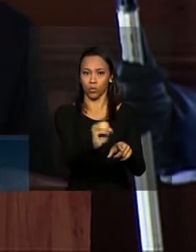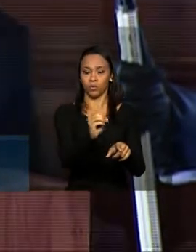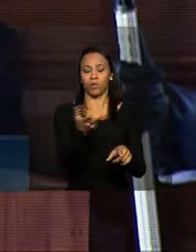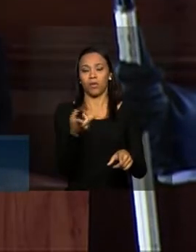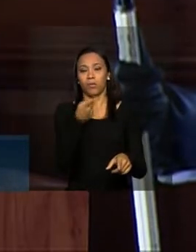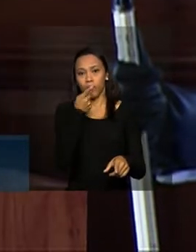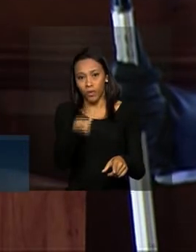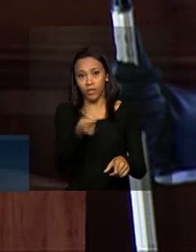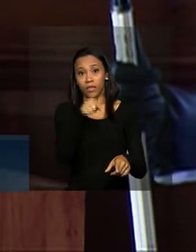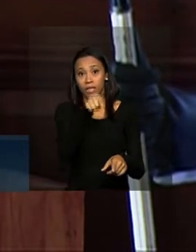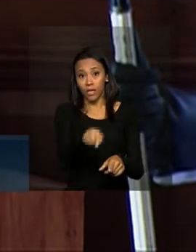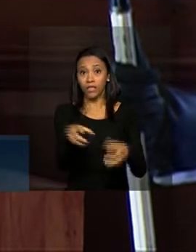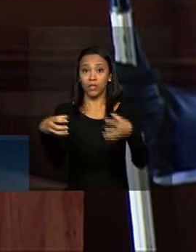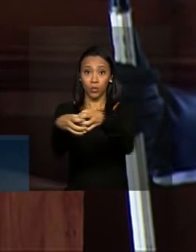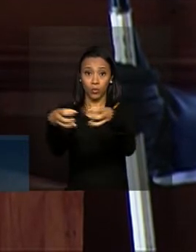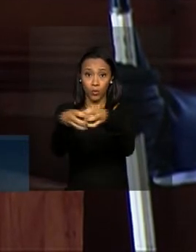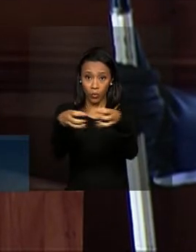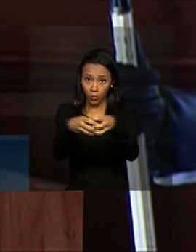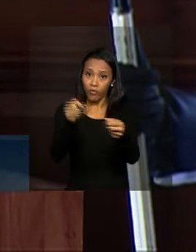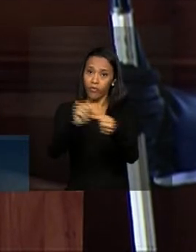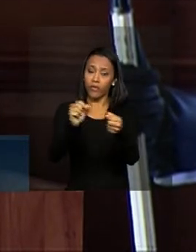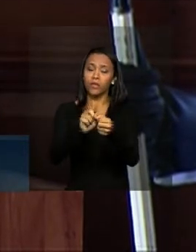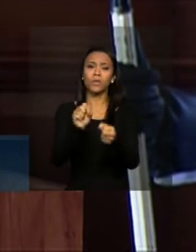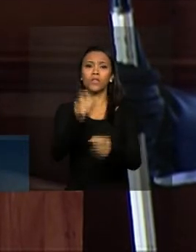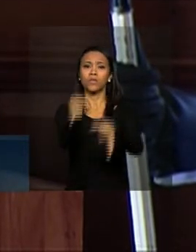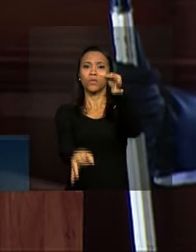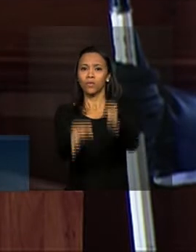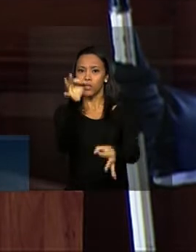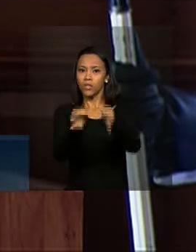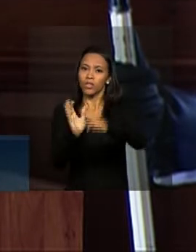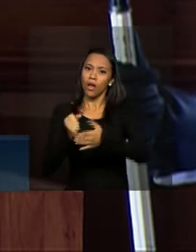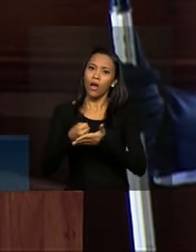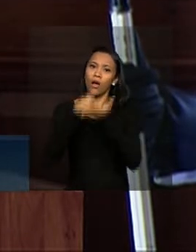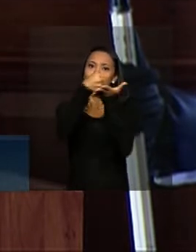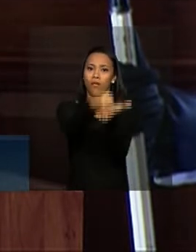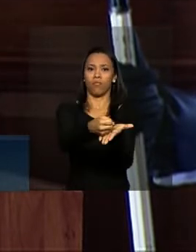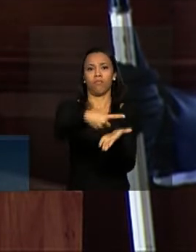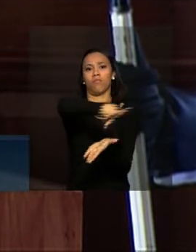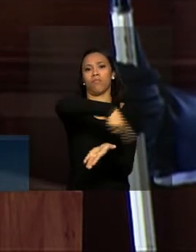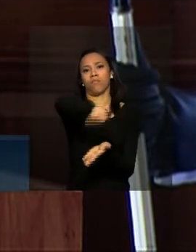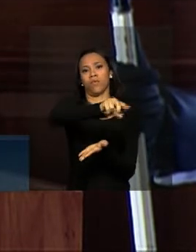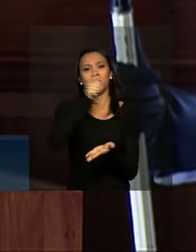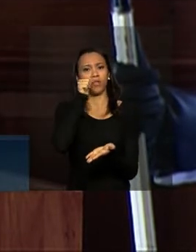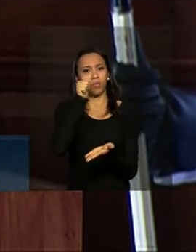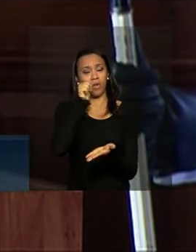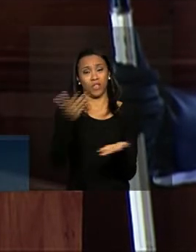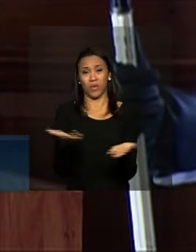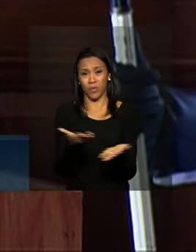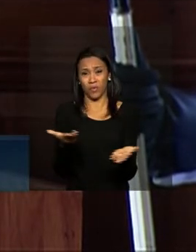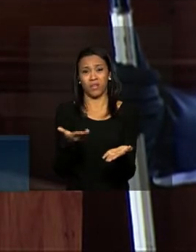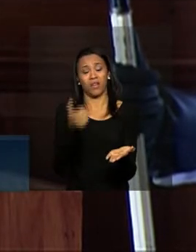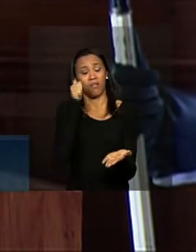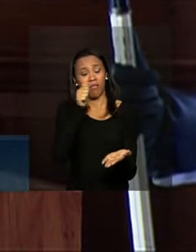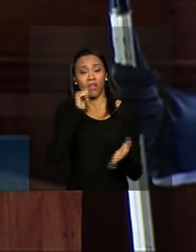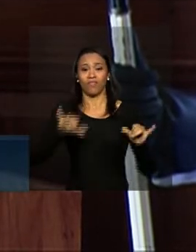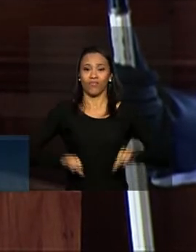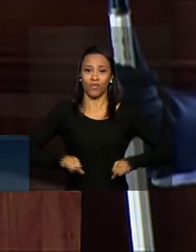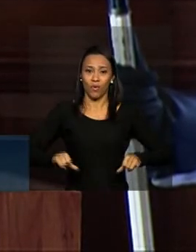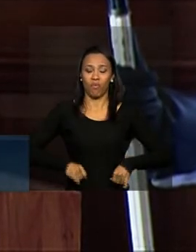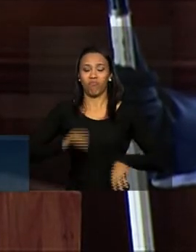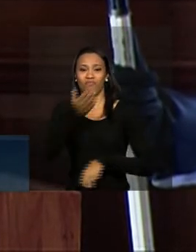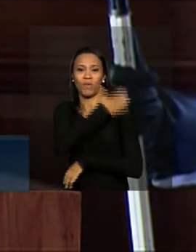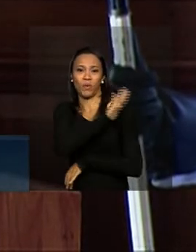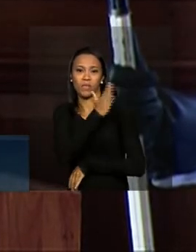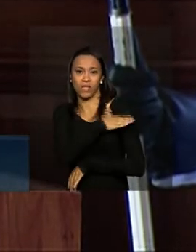exatamente justiça às mulheres, que de resto, convenhamos, vem sendo objeto de preconceitos. A Carmen Lúcia